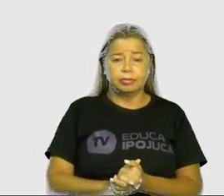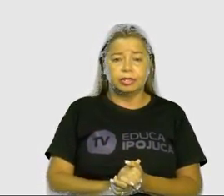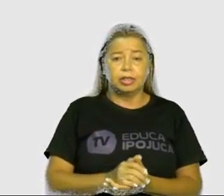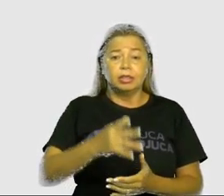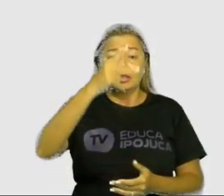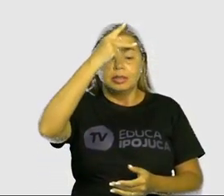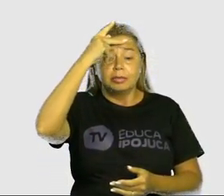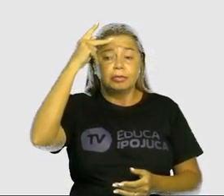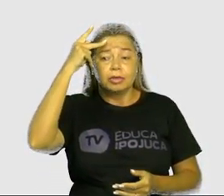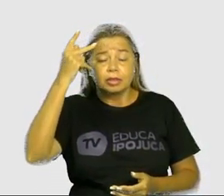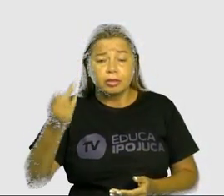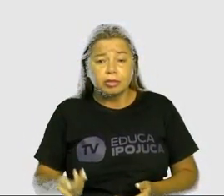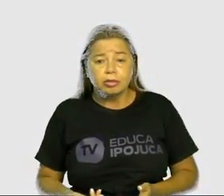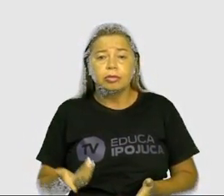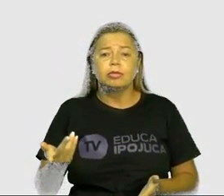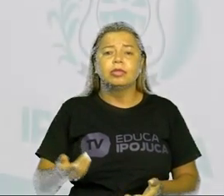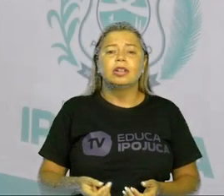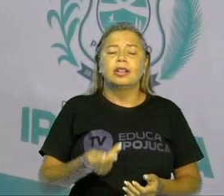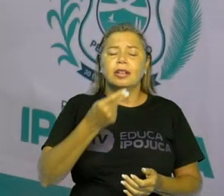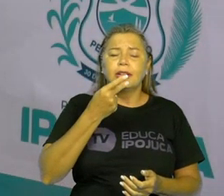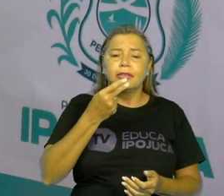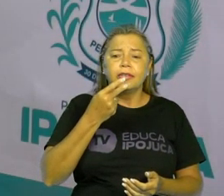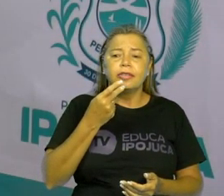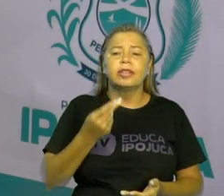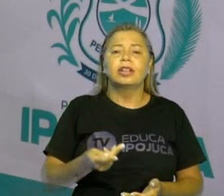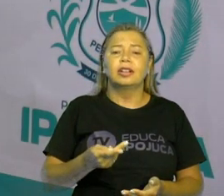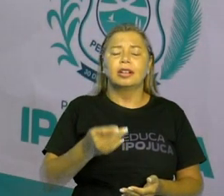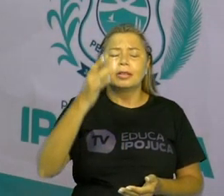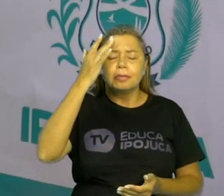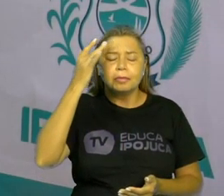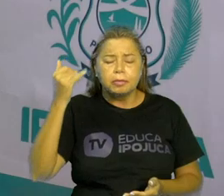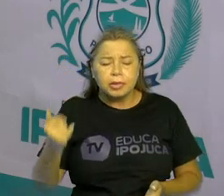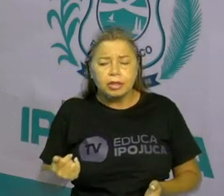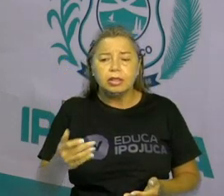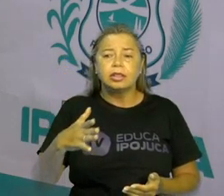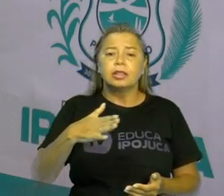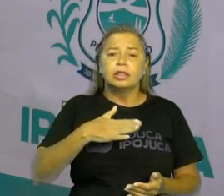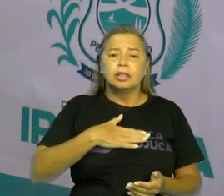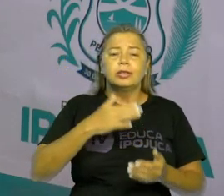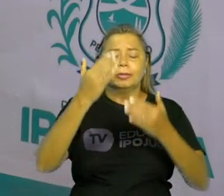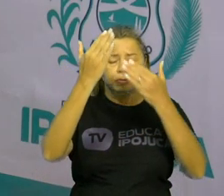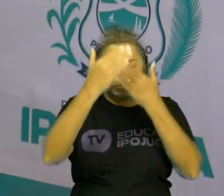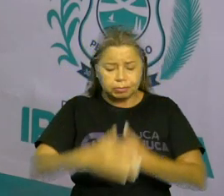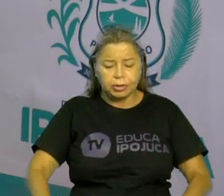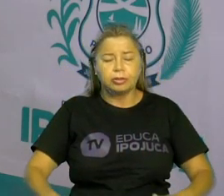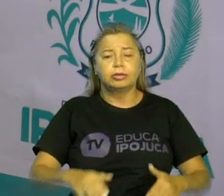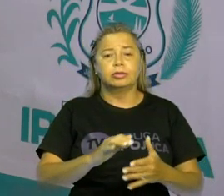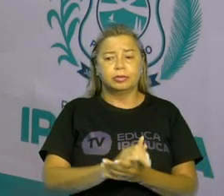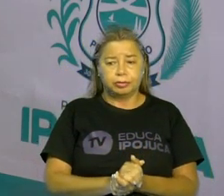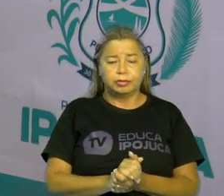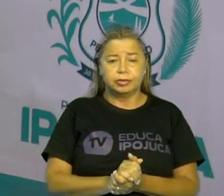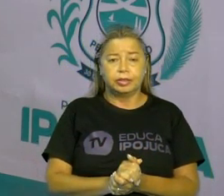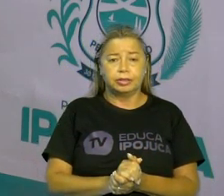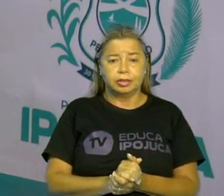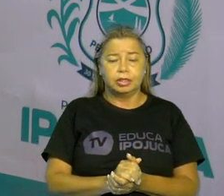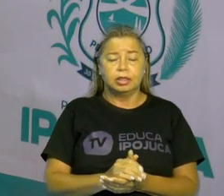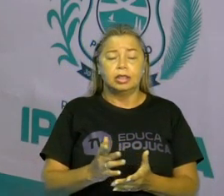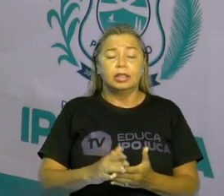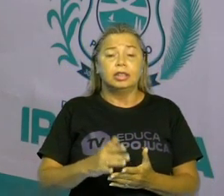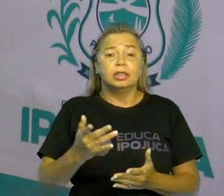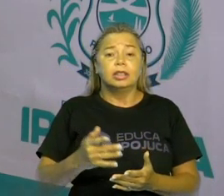essa prova amanhã por isso que utilizou o gol em ti e não o auxiliar o eu para expressar o futuro simples